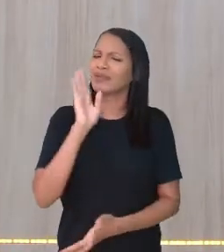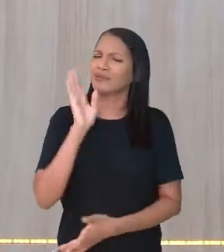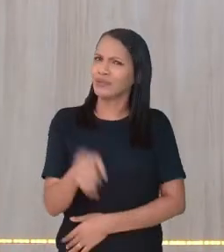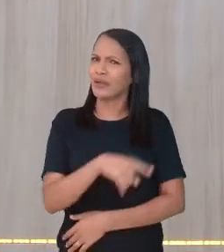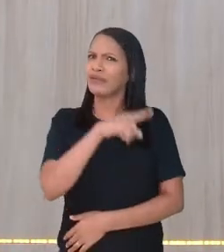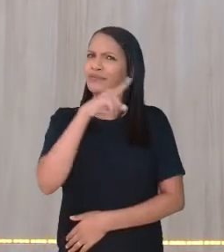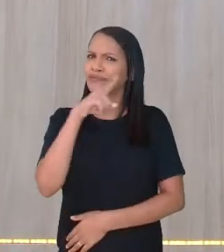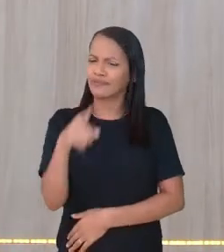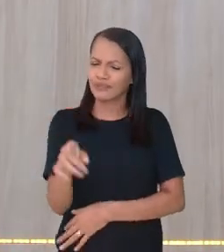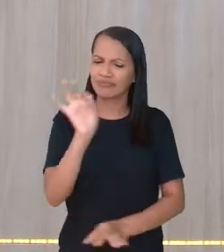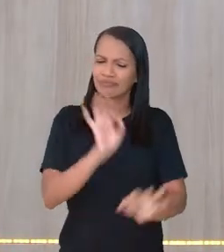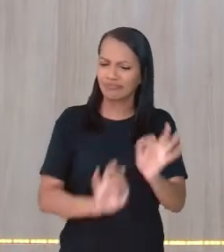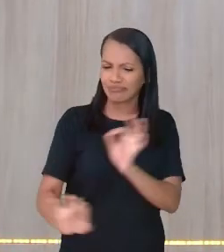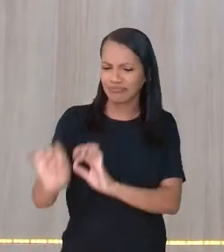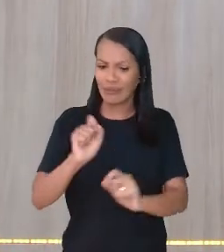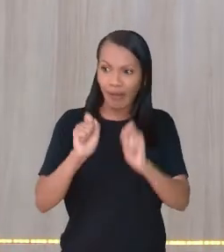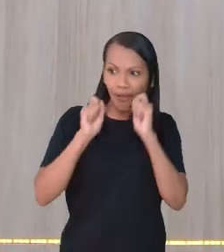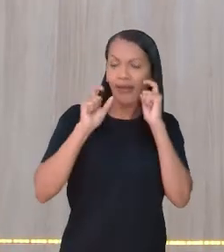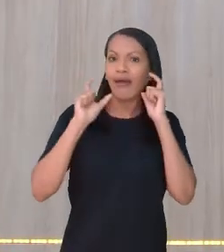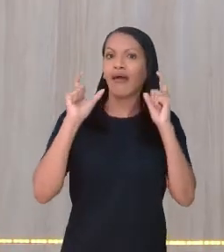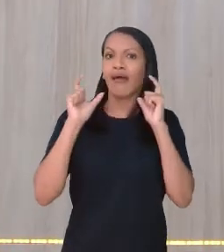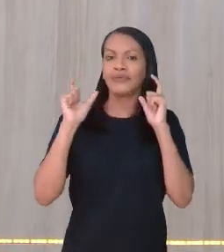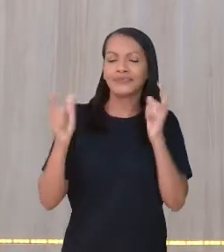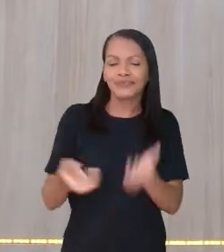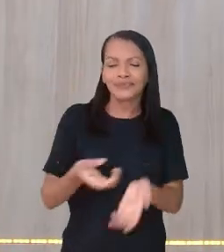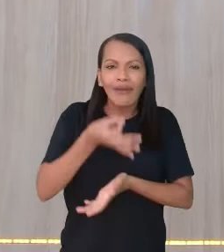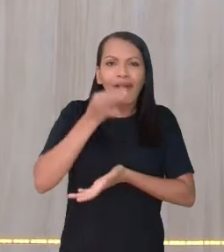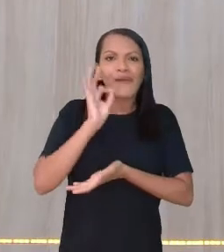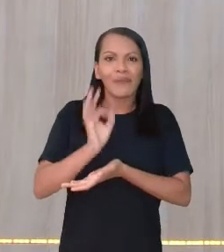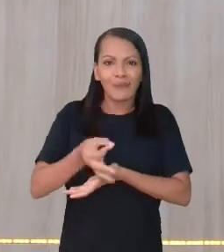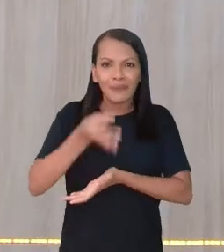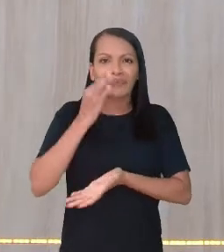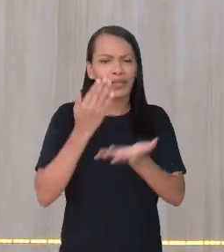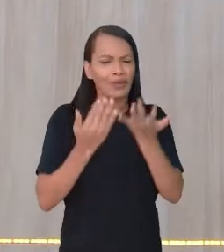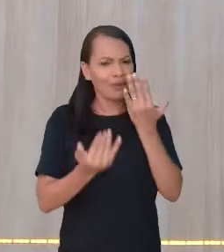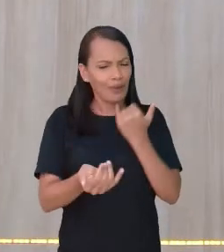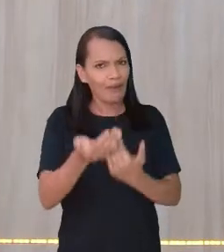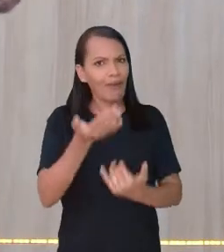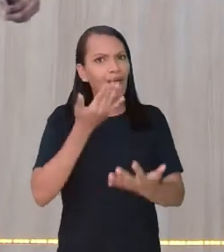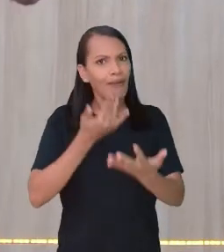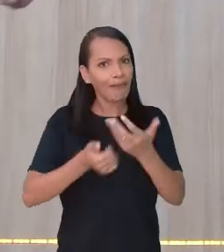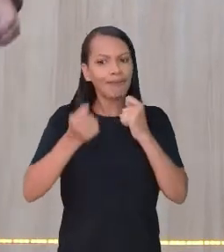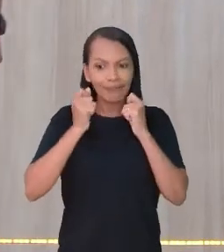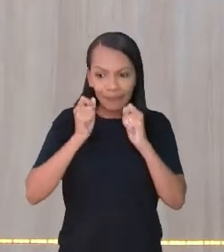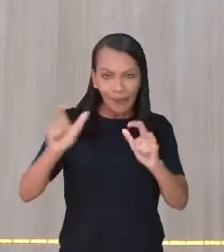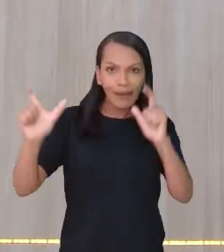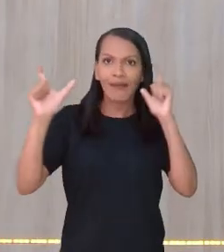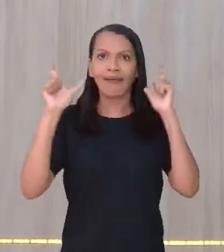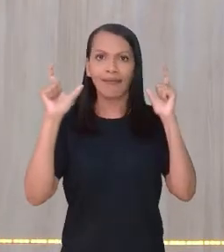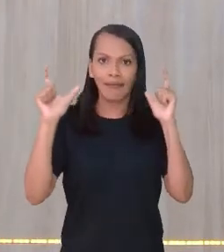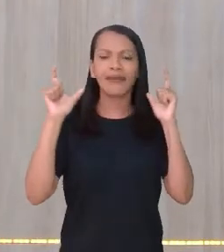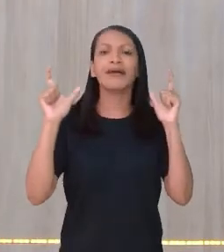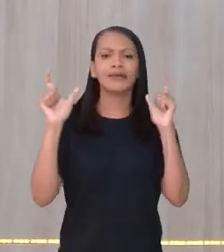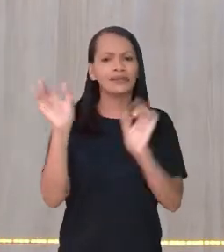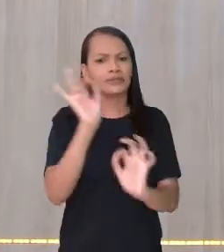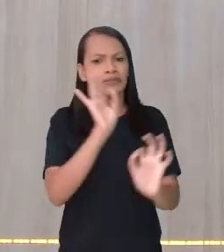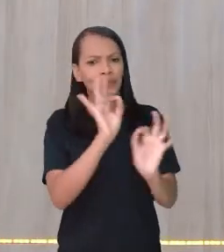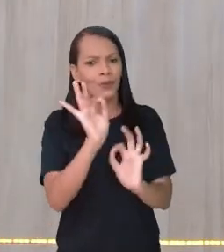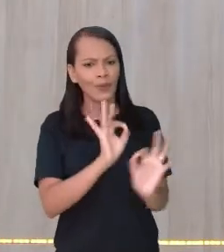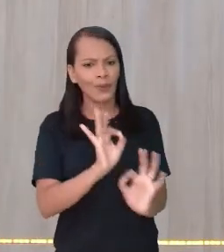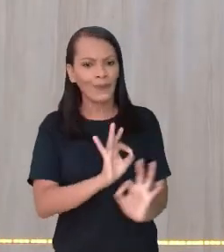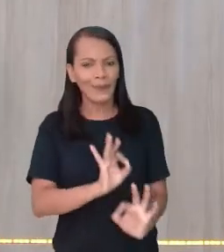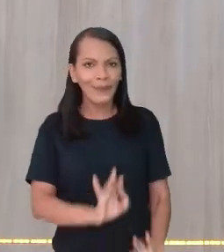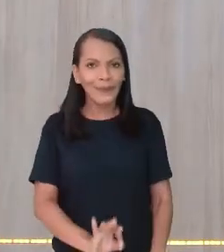aí de você despertar, tomar aquele cafezinho esperto, certo? Ter se organizado